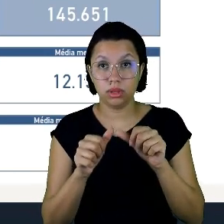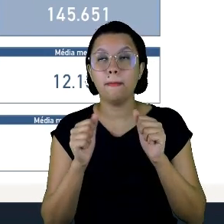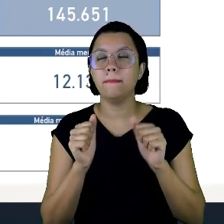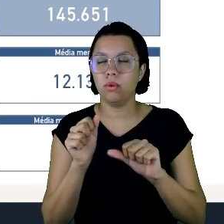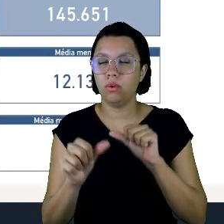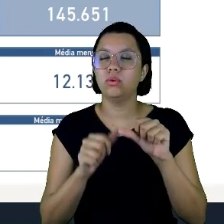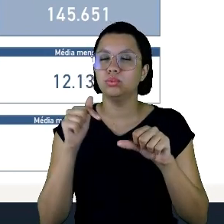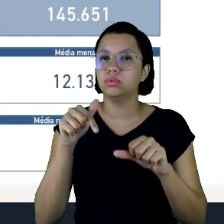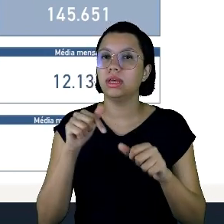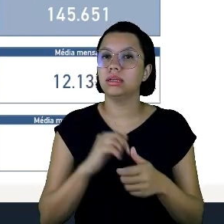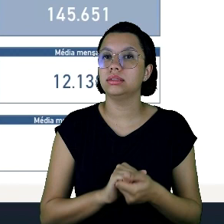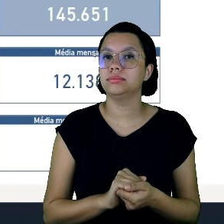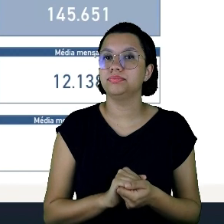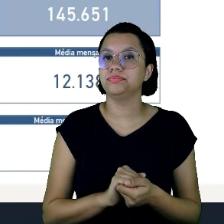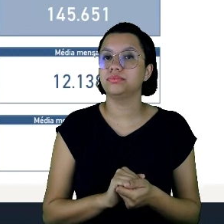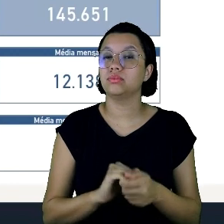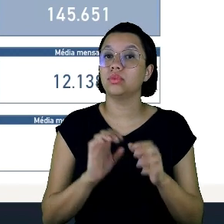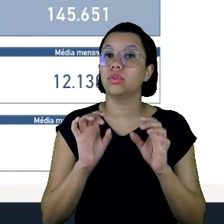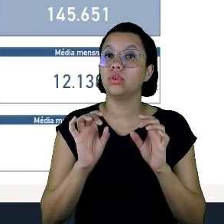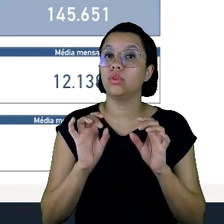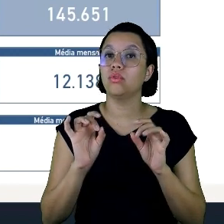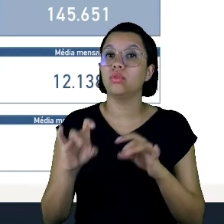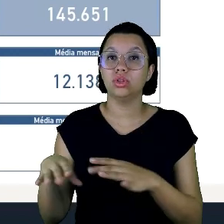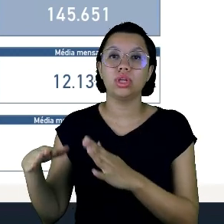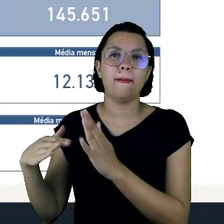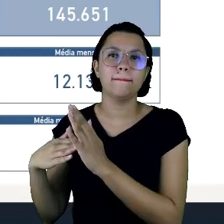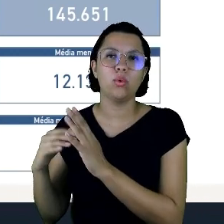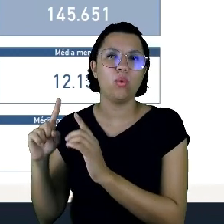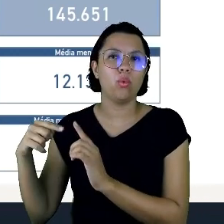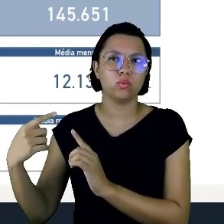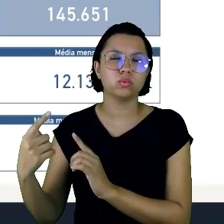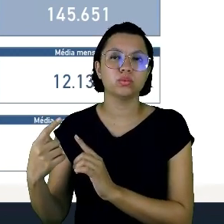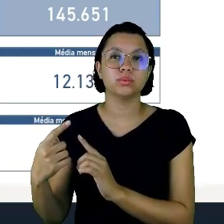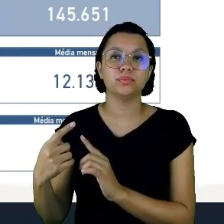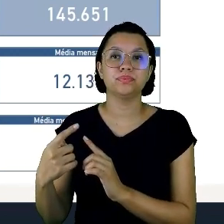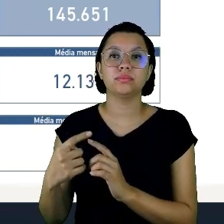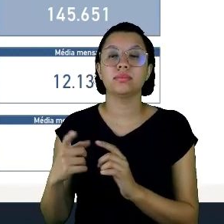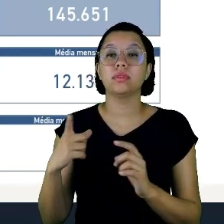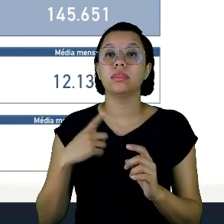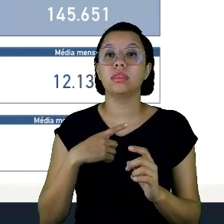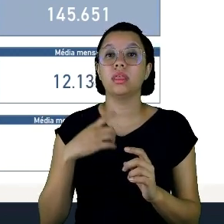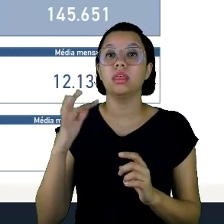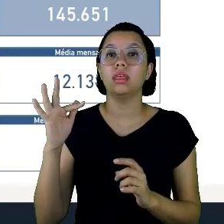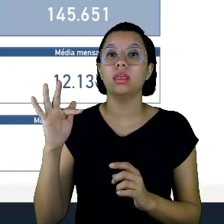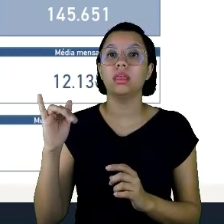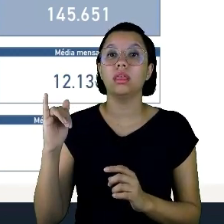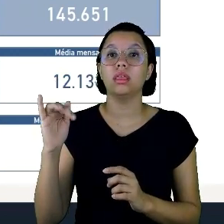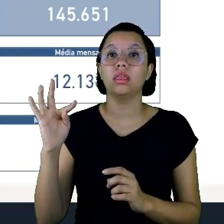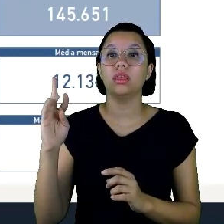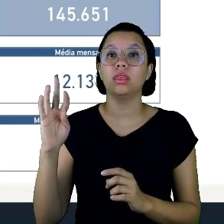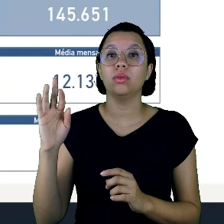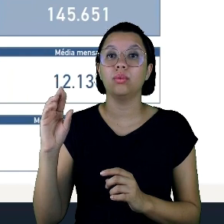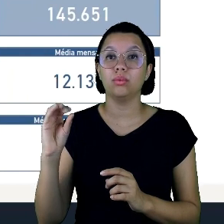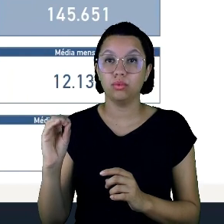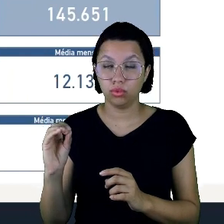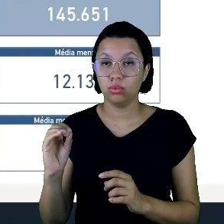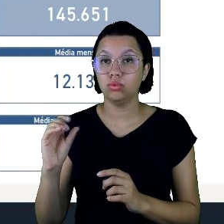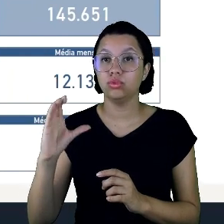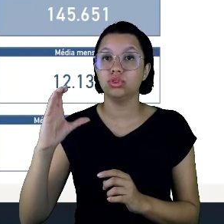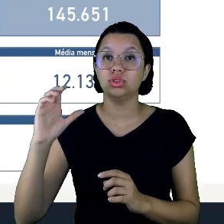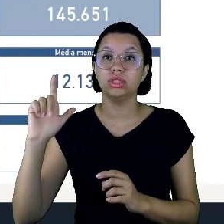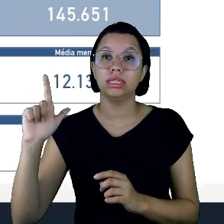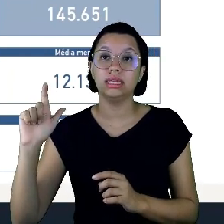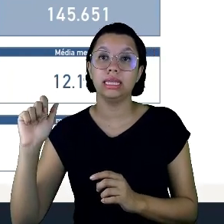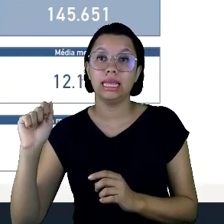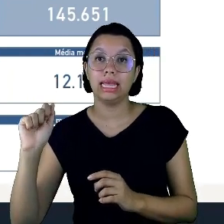inicial e quer alterar, pode ser alterado por aqui. Eu vou deixar esse por último. Aí temos o filtro de classe,